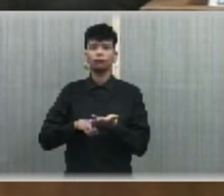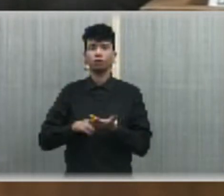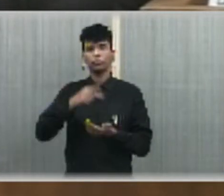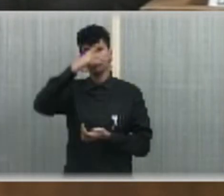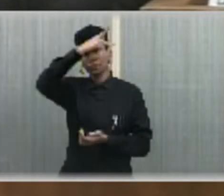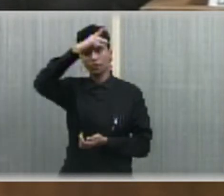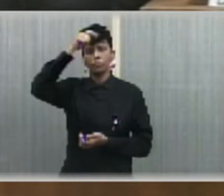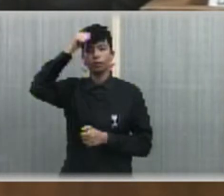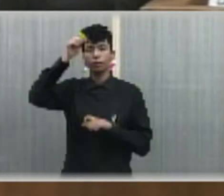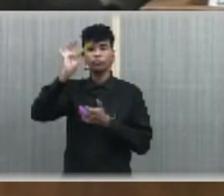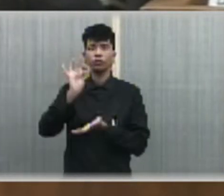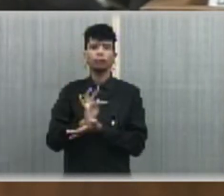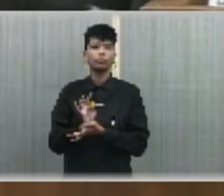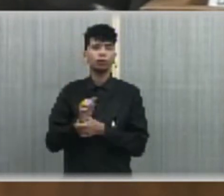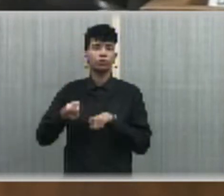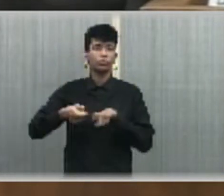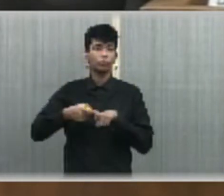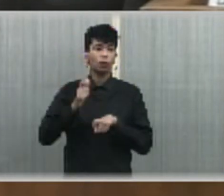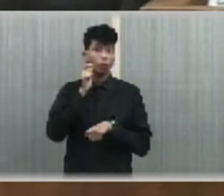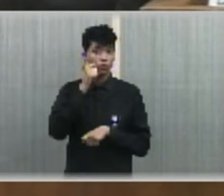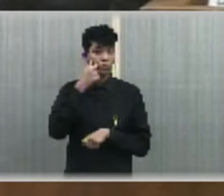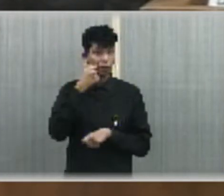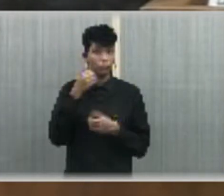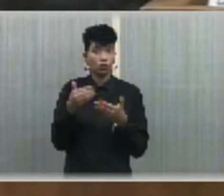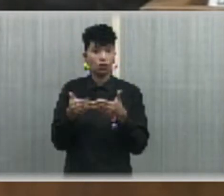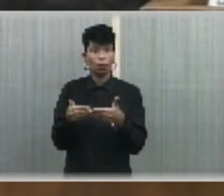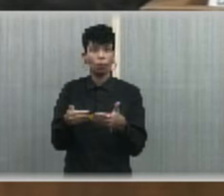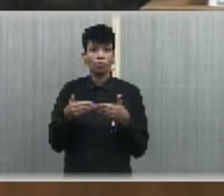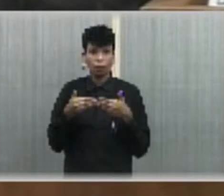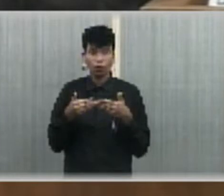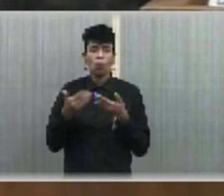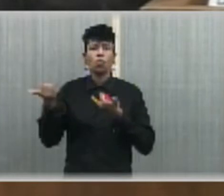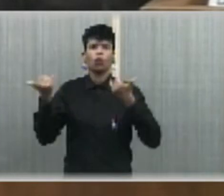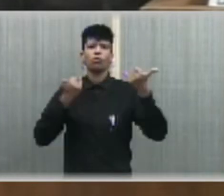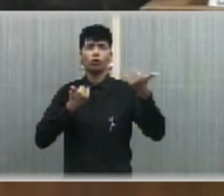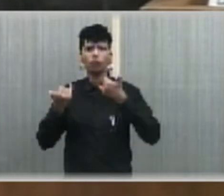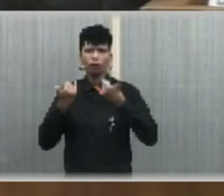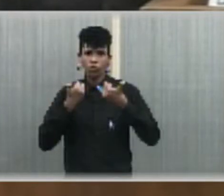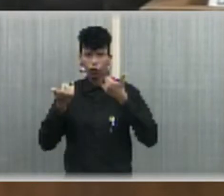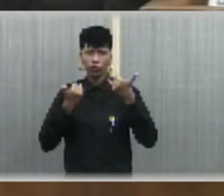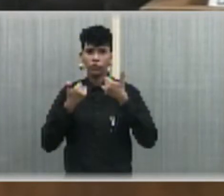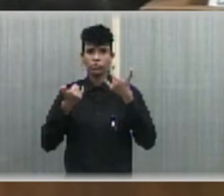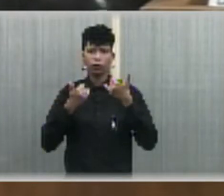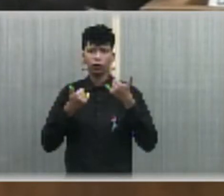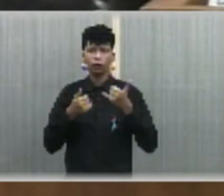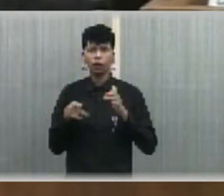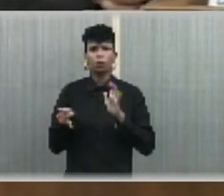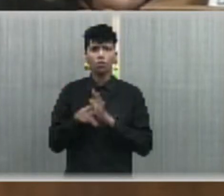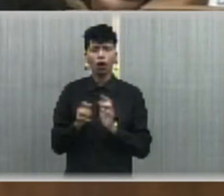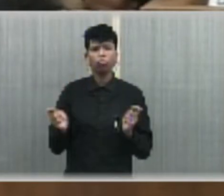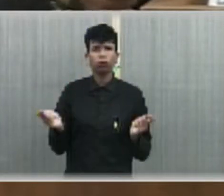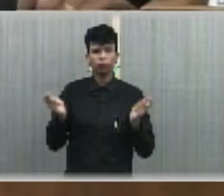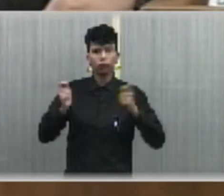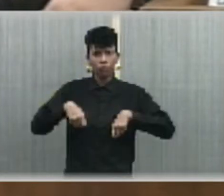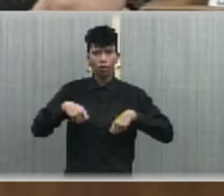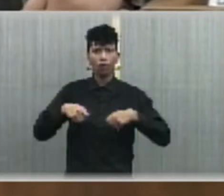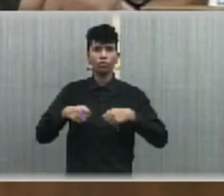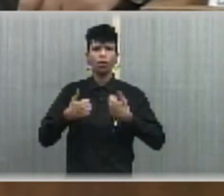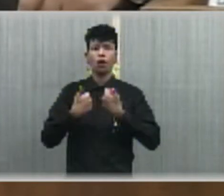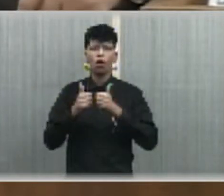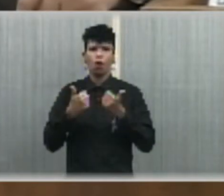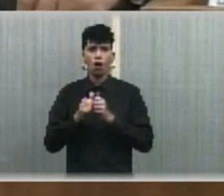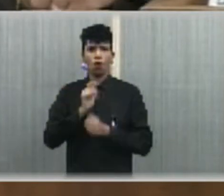prefeito de Teresina, doutor Pessoa, solicitando informações acerca da regularidade do transporte